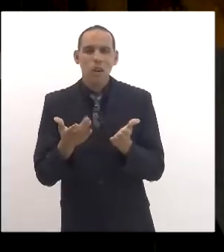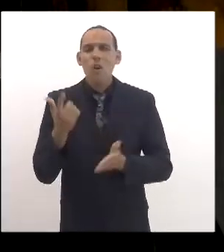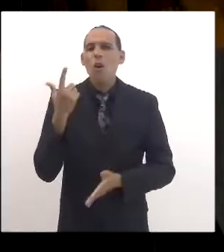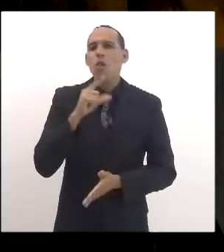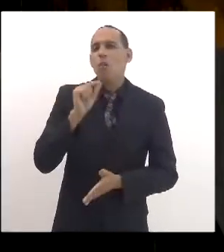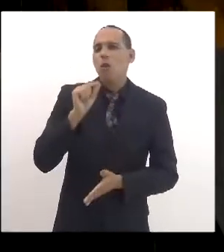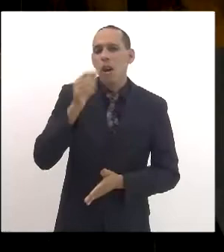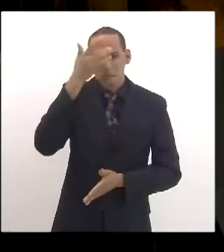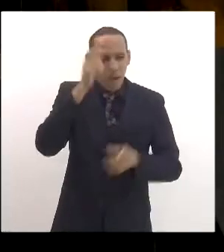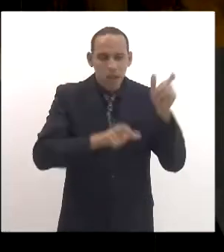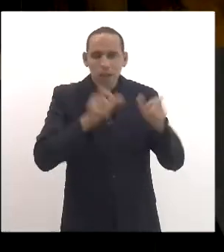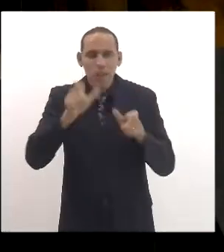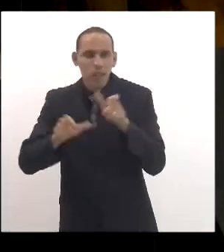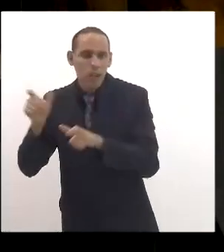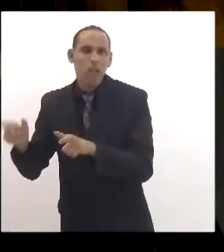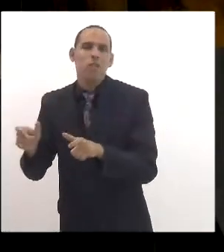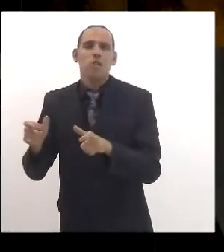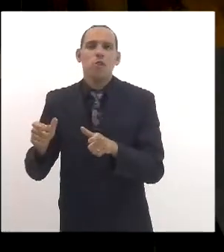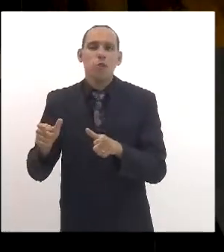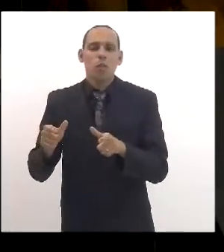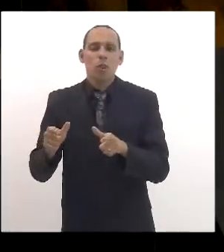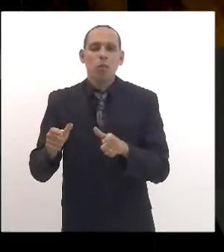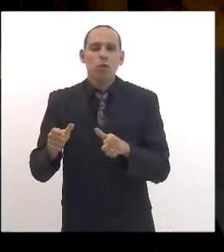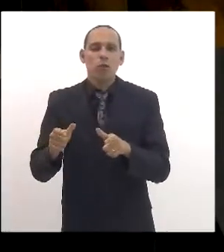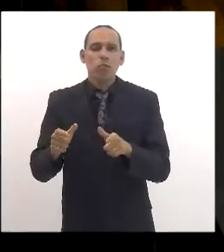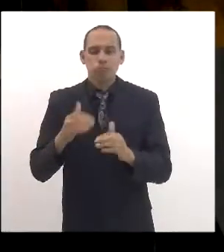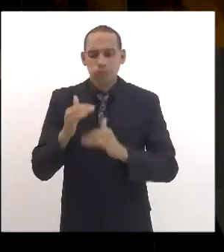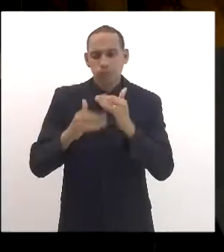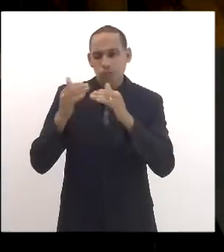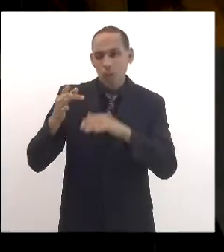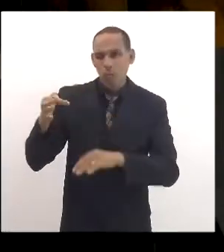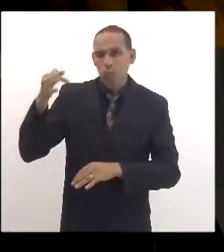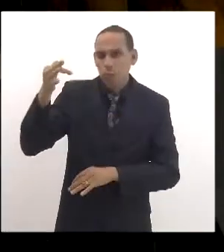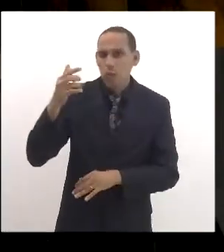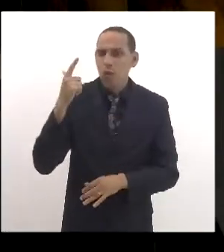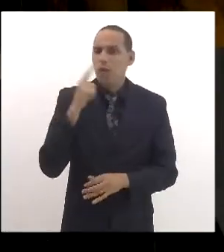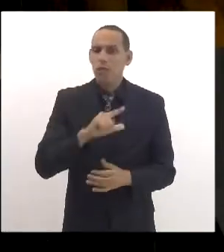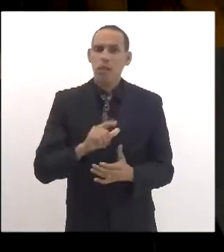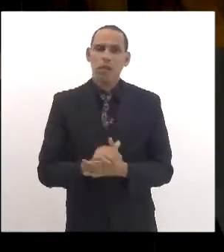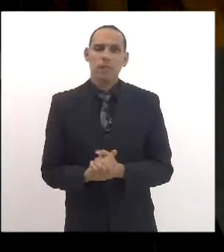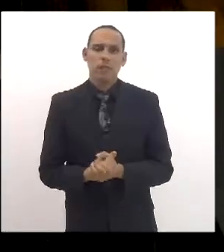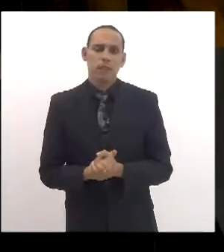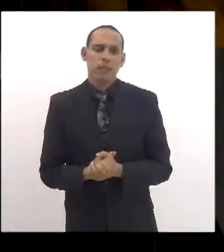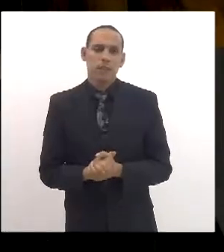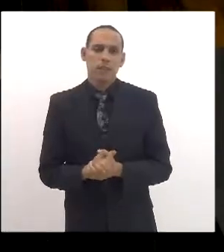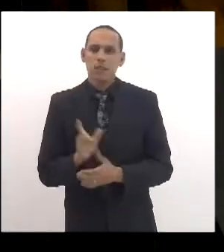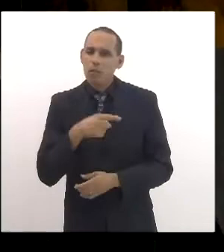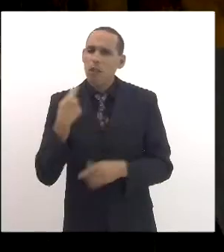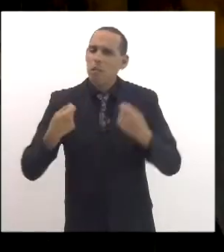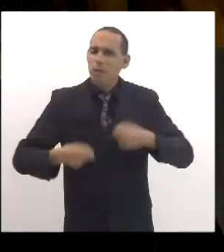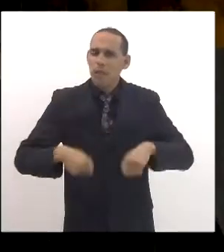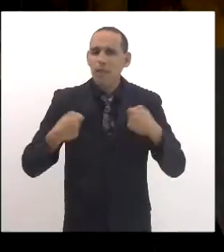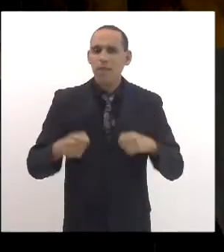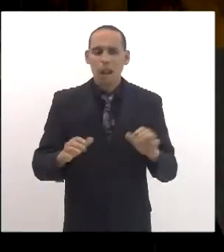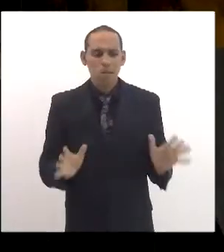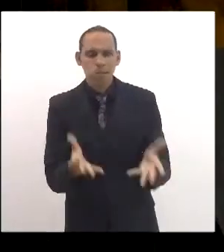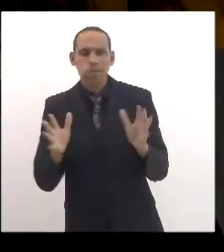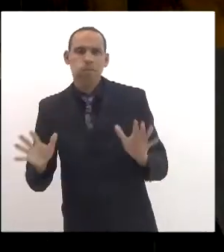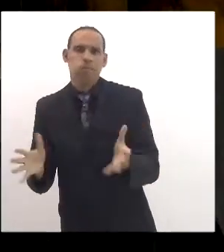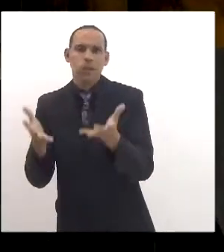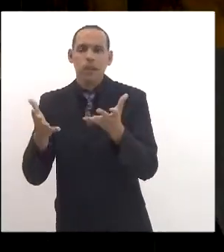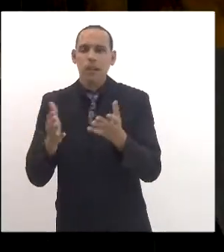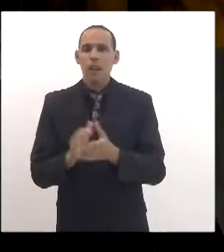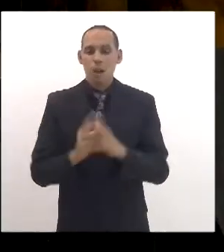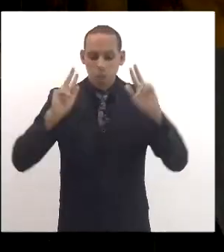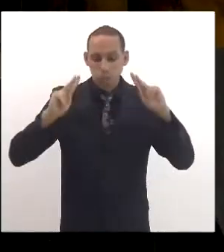são parte integrante dos desenvolvimentos futuros. Precisamos certamente fomentar o humanismo